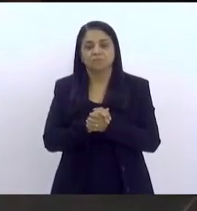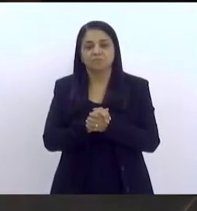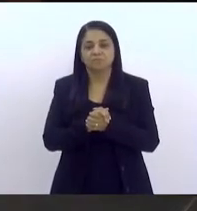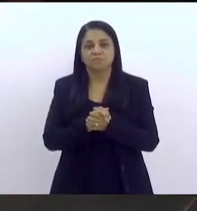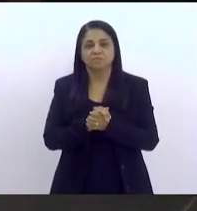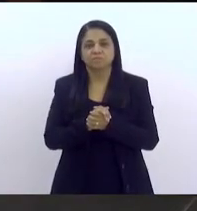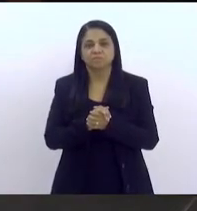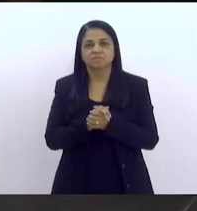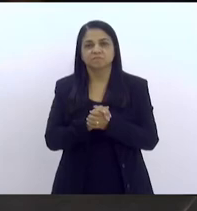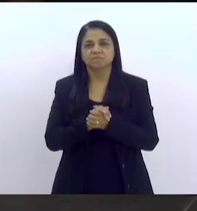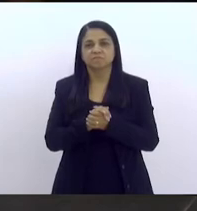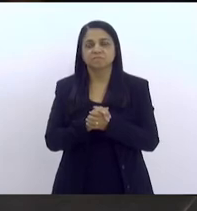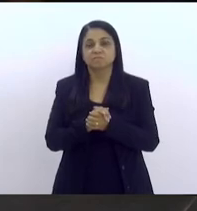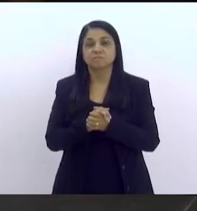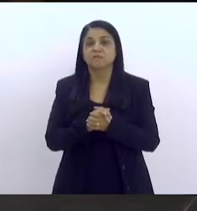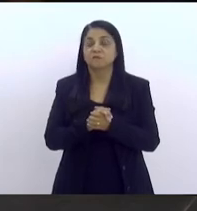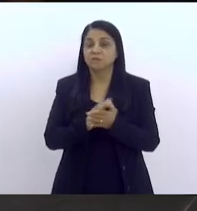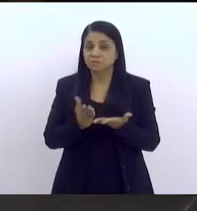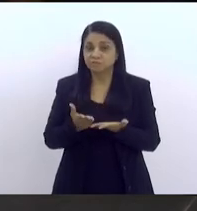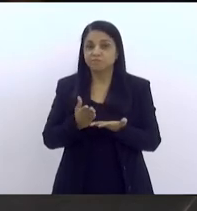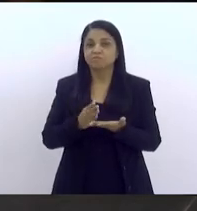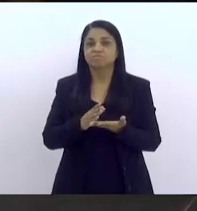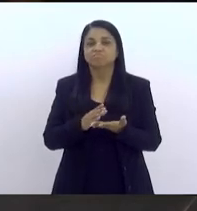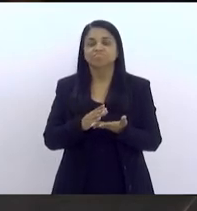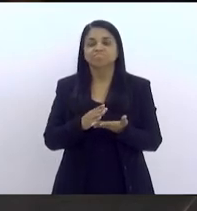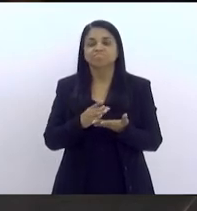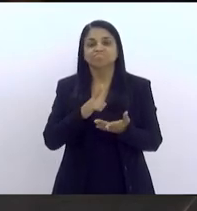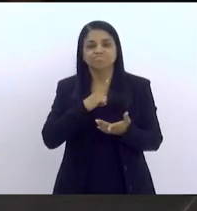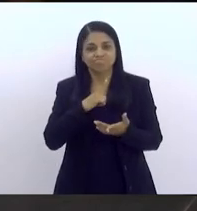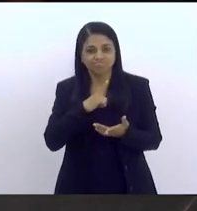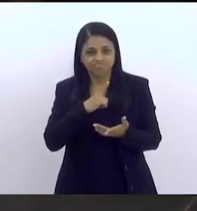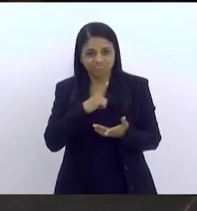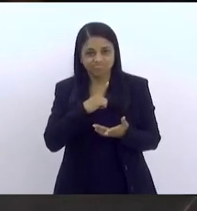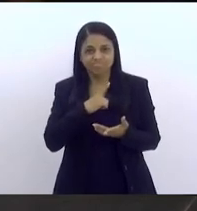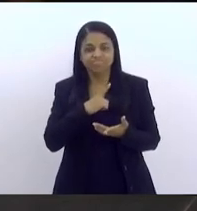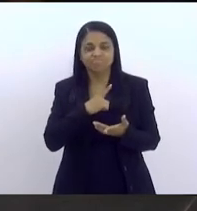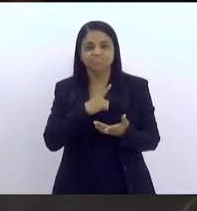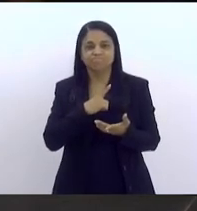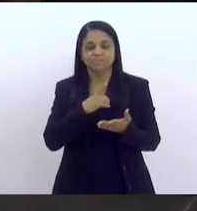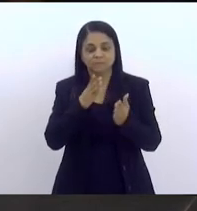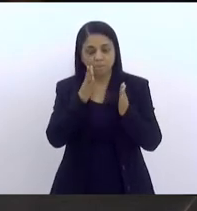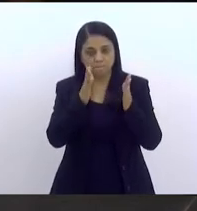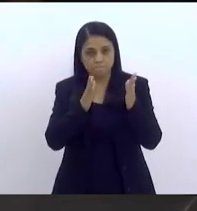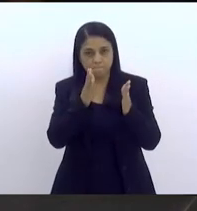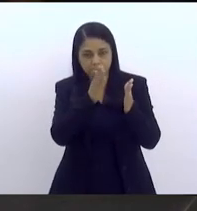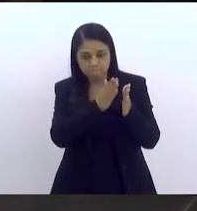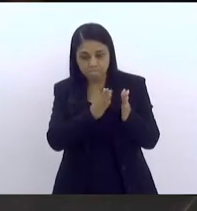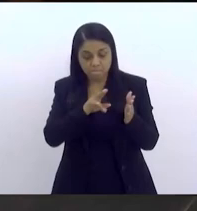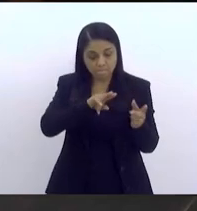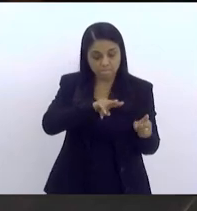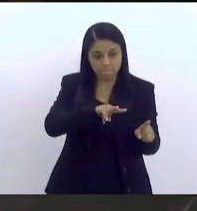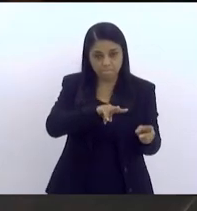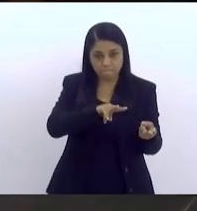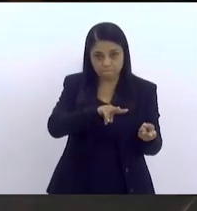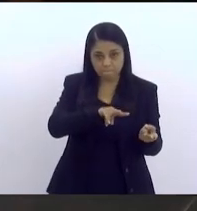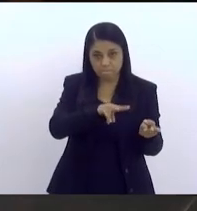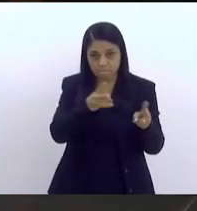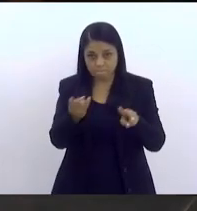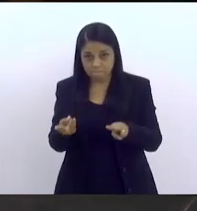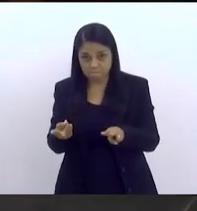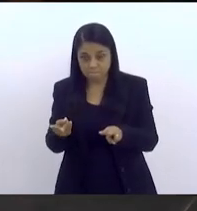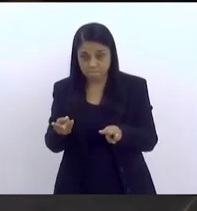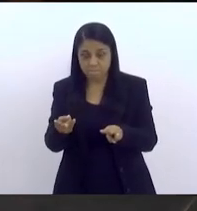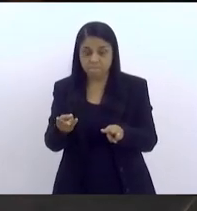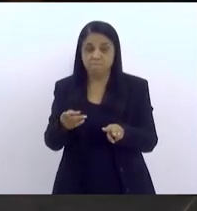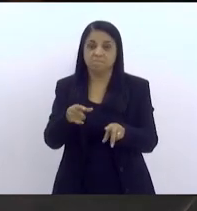nós né É temos aí essa essa passagem do que era considerado transitório né para um Estado crônico